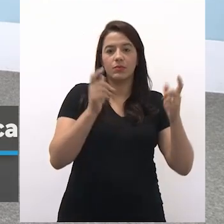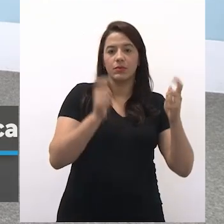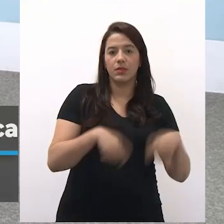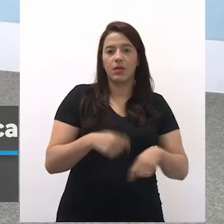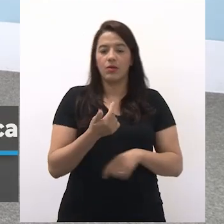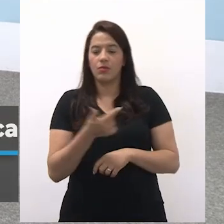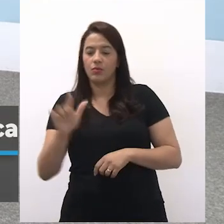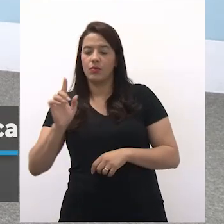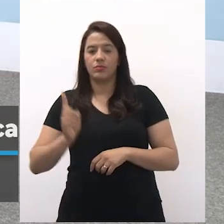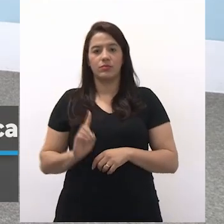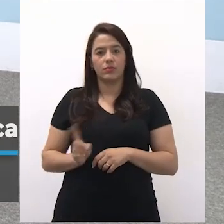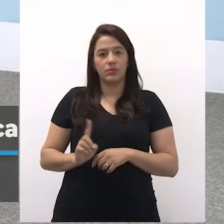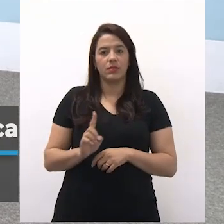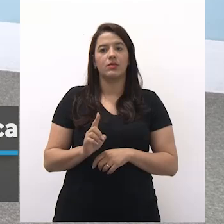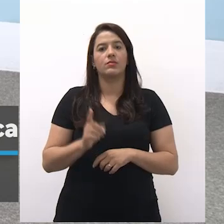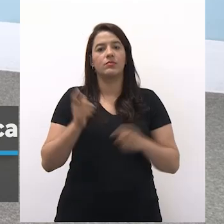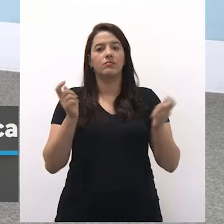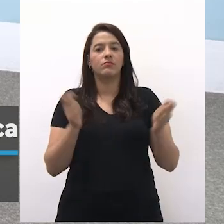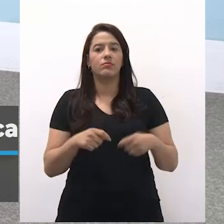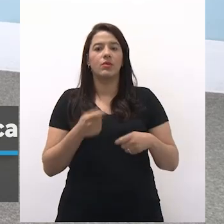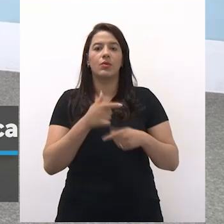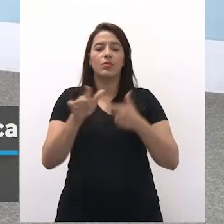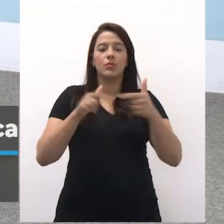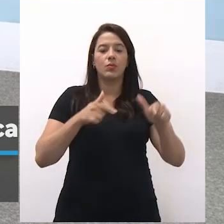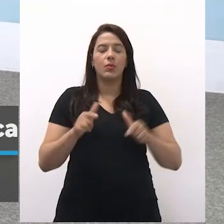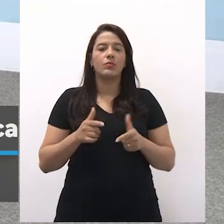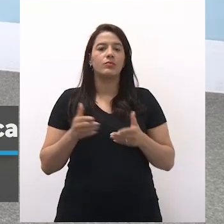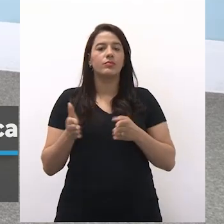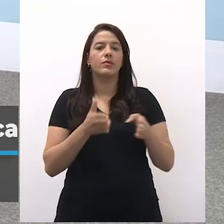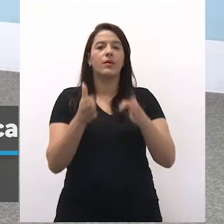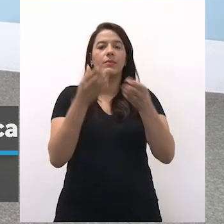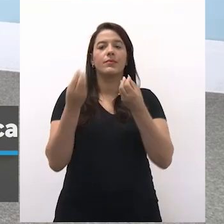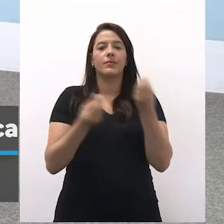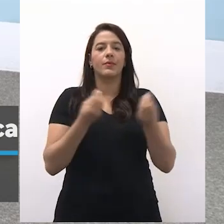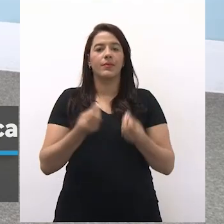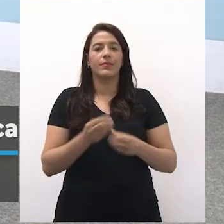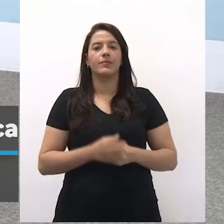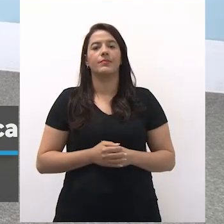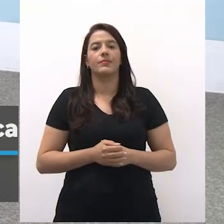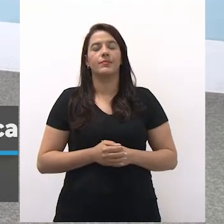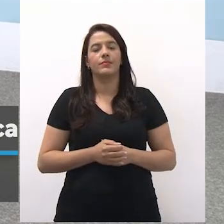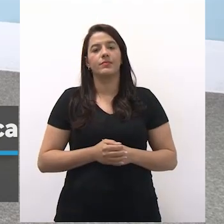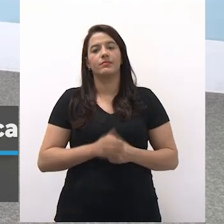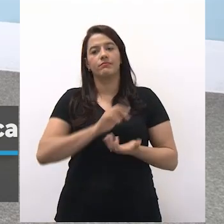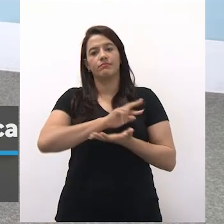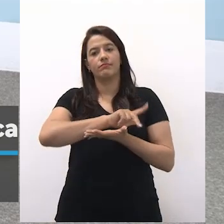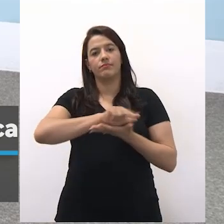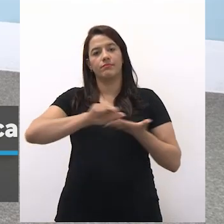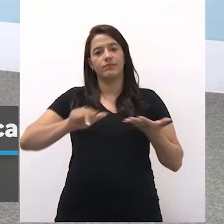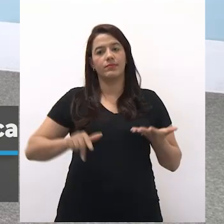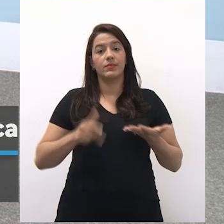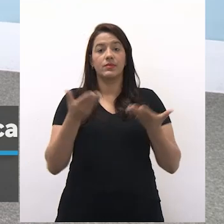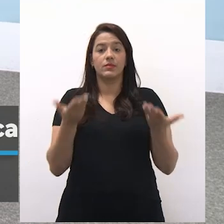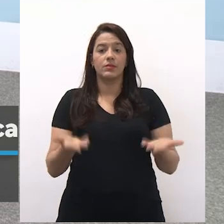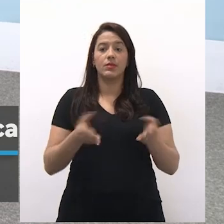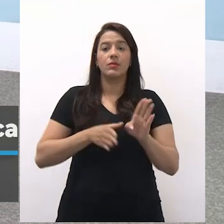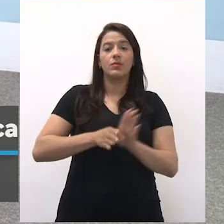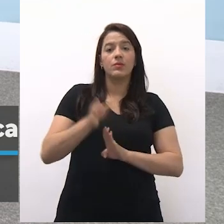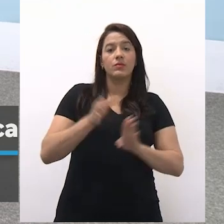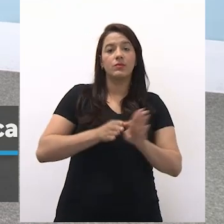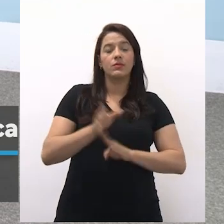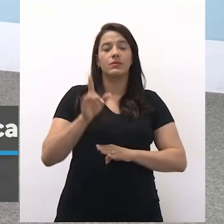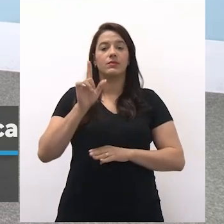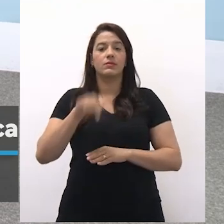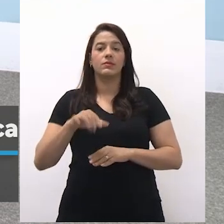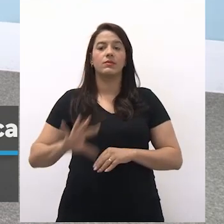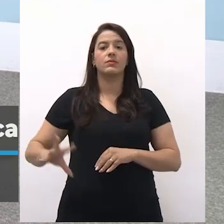turma deve-se seguir um outro caminho, né? E por aí vai. Sim. Então, assim, né, o Conselho, professores, ele é